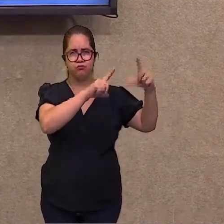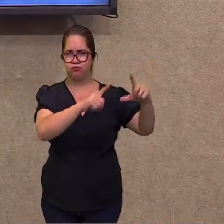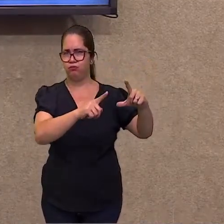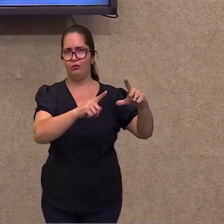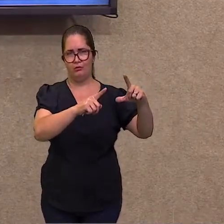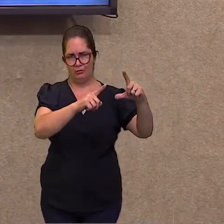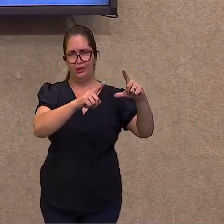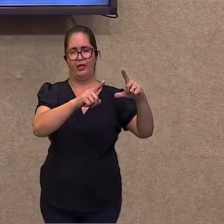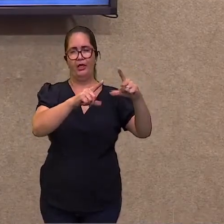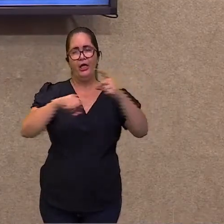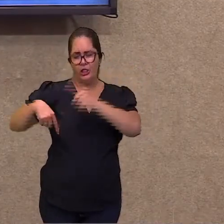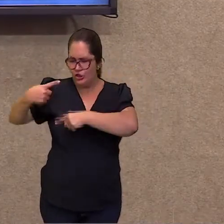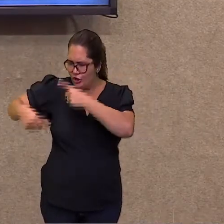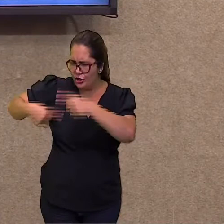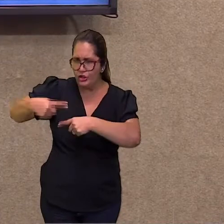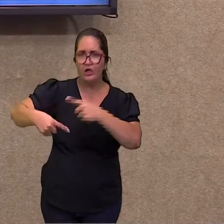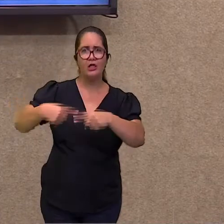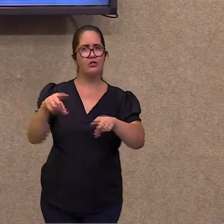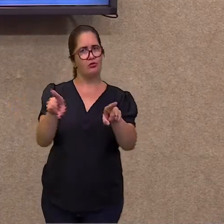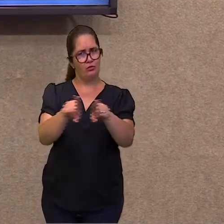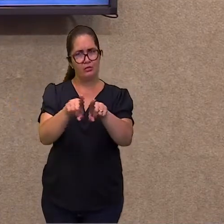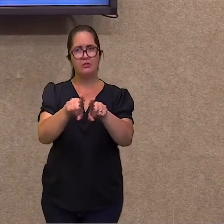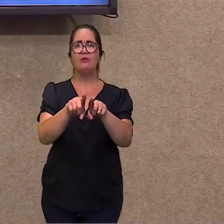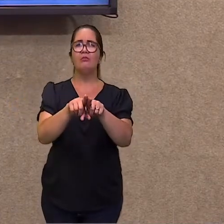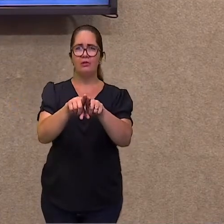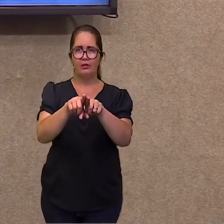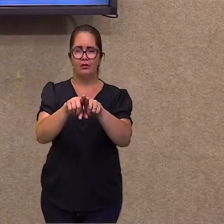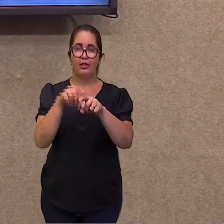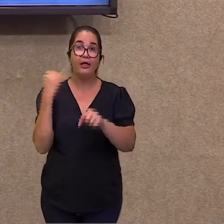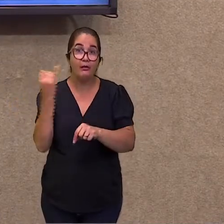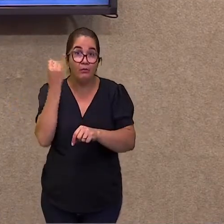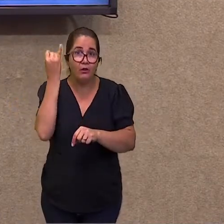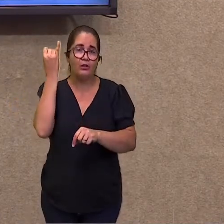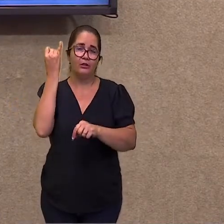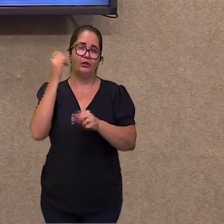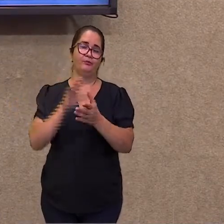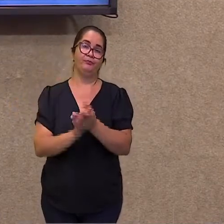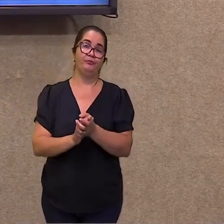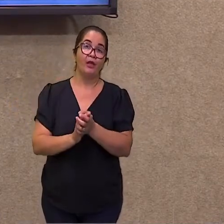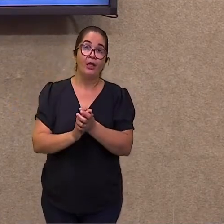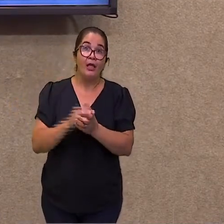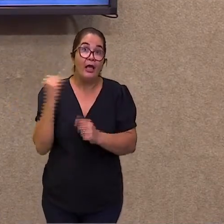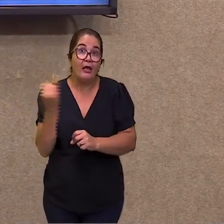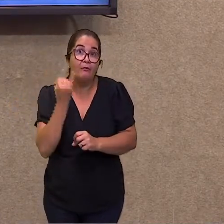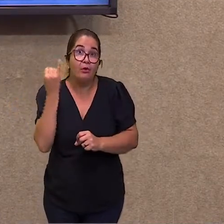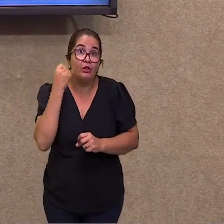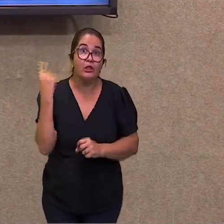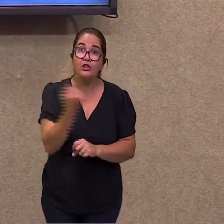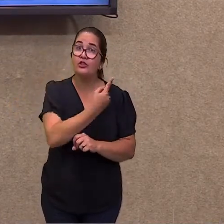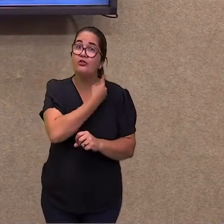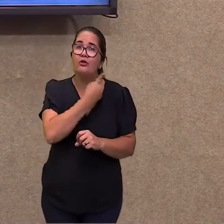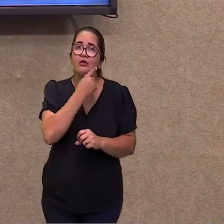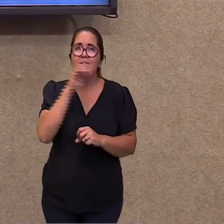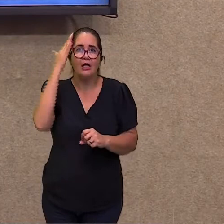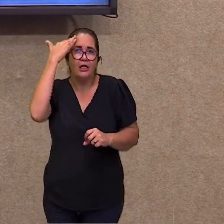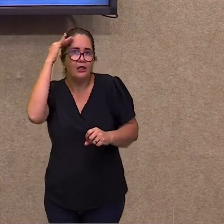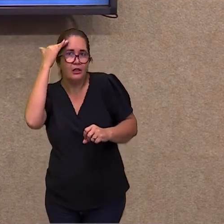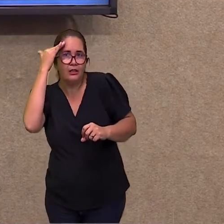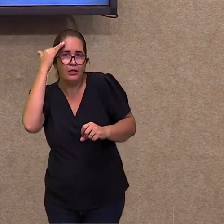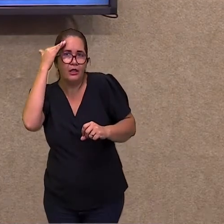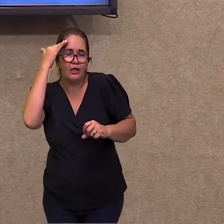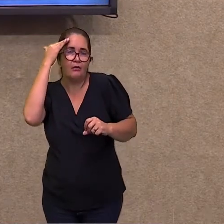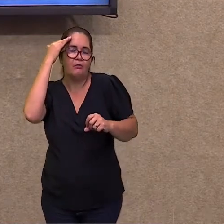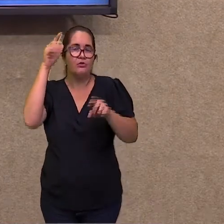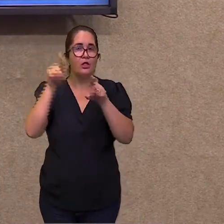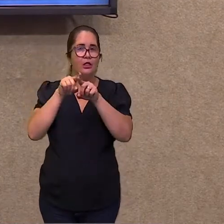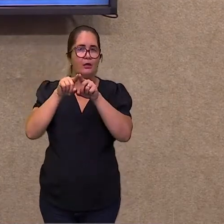dentro da aldeia indígena. E outra coisa também, que fica bem claro, é que as danças indígenas, no início, lá na pré-história, ela